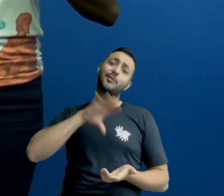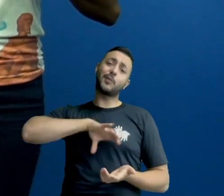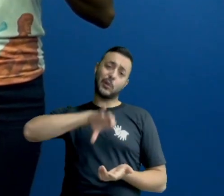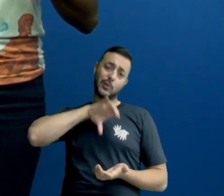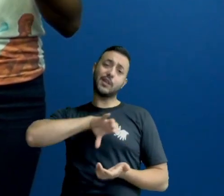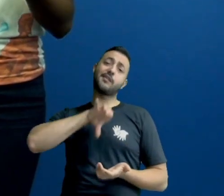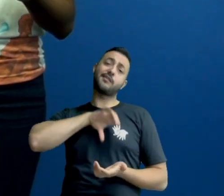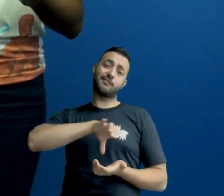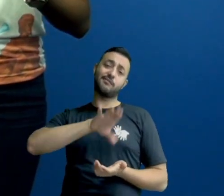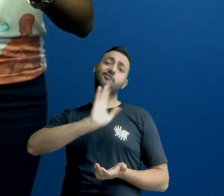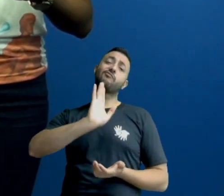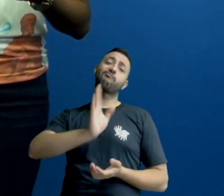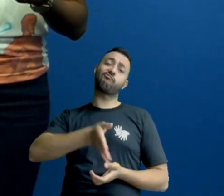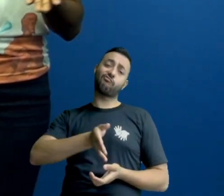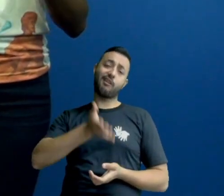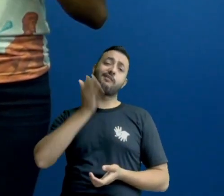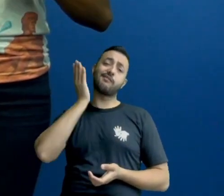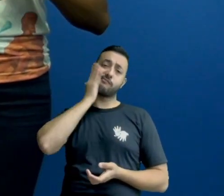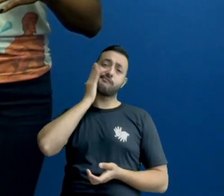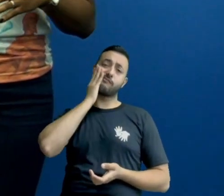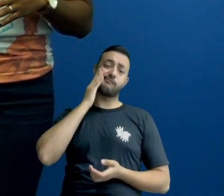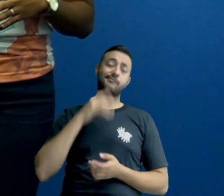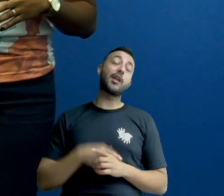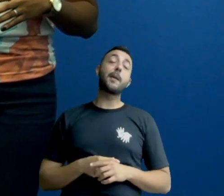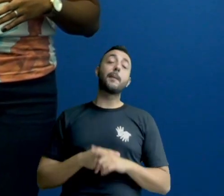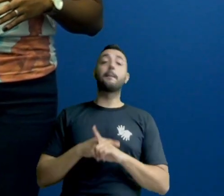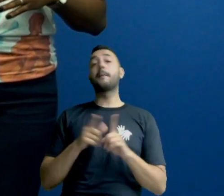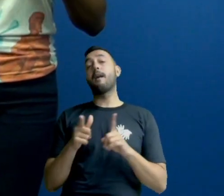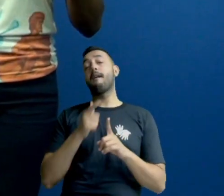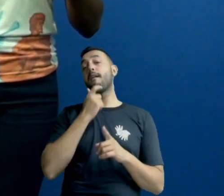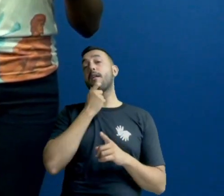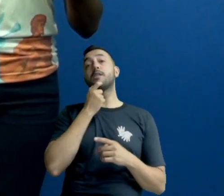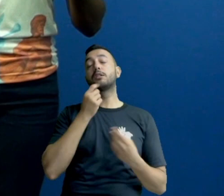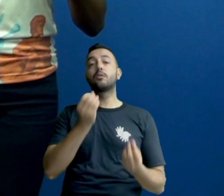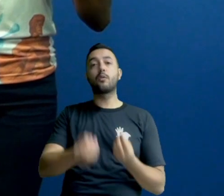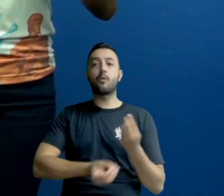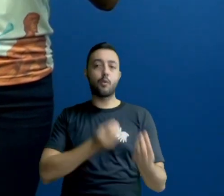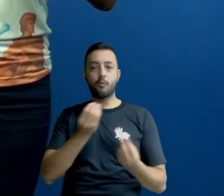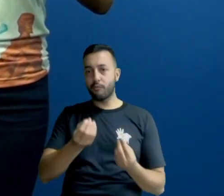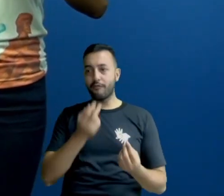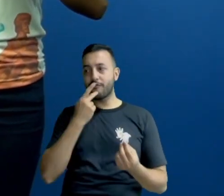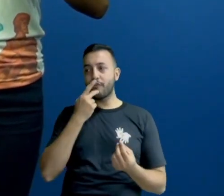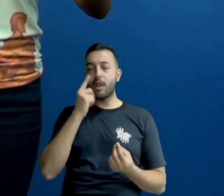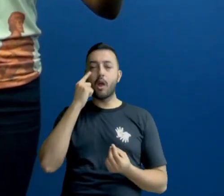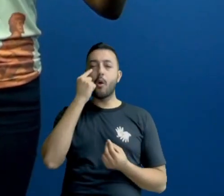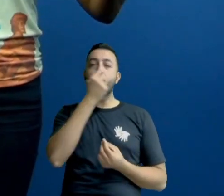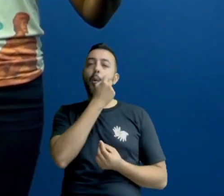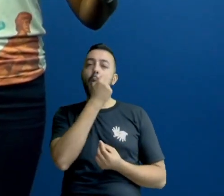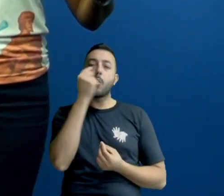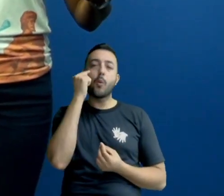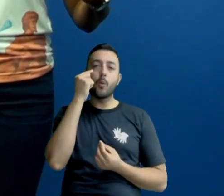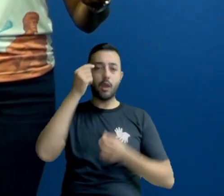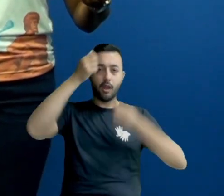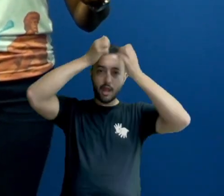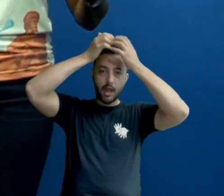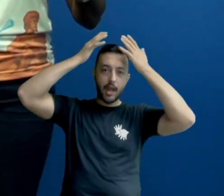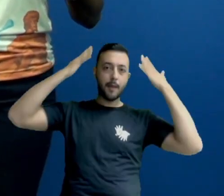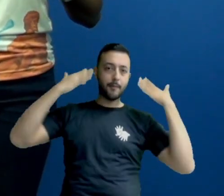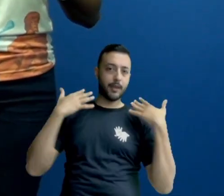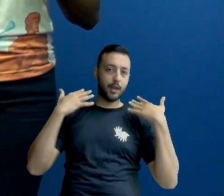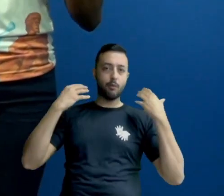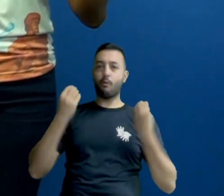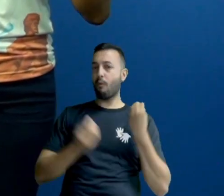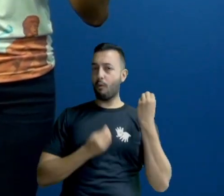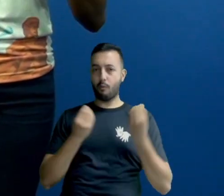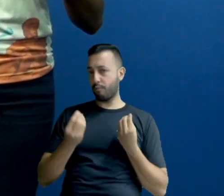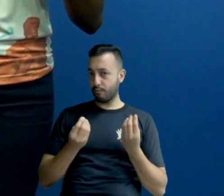a gente já tem esse manejo. Mas e na língua inglesa? Como é que eu falo olhos? Como é que eu falo cabelo?